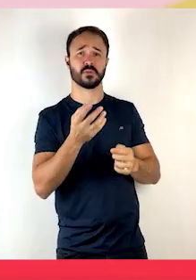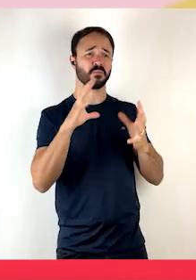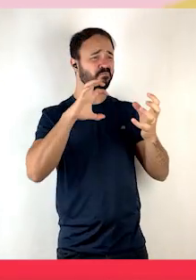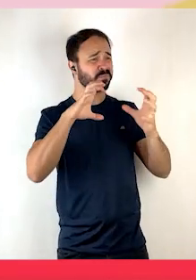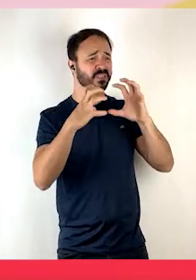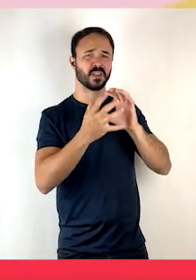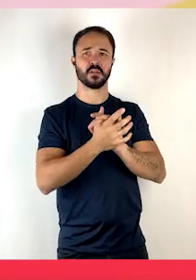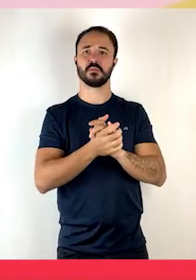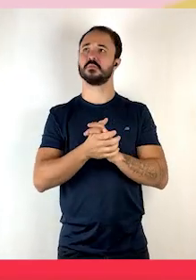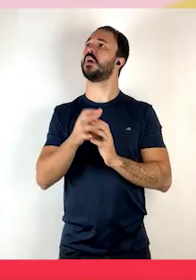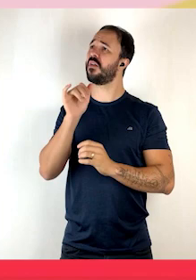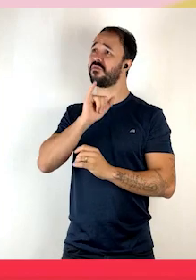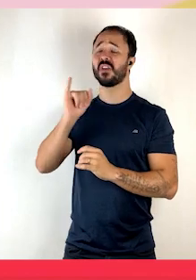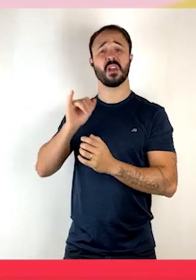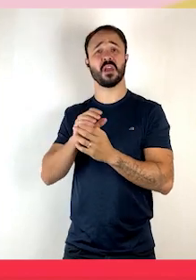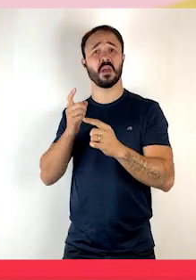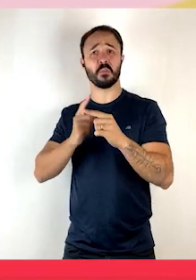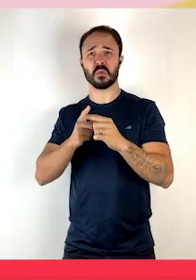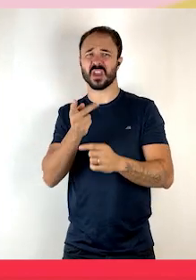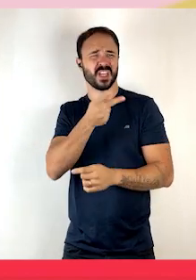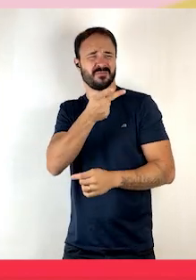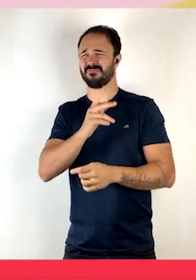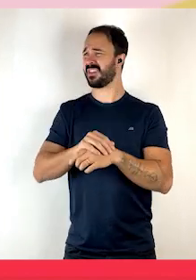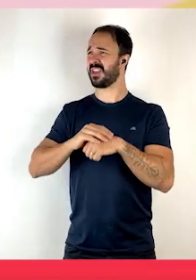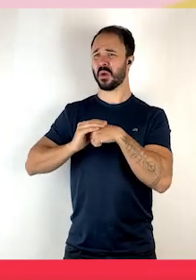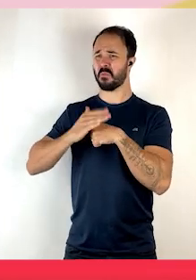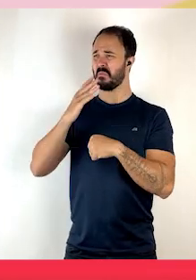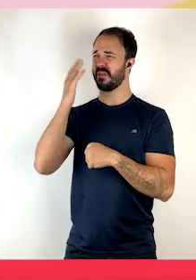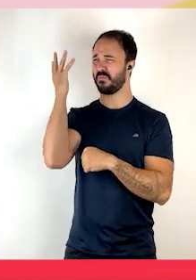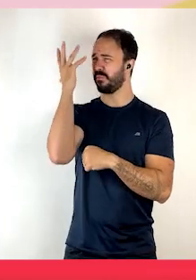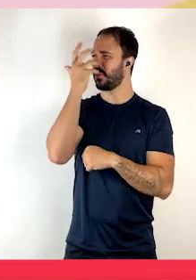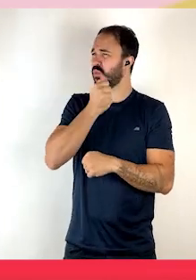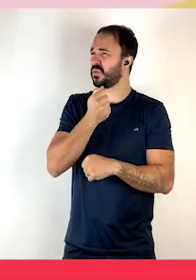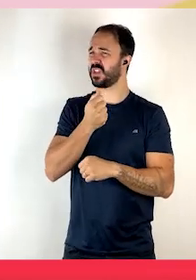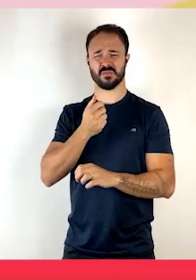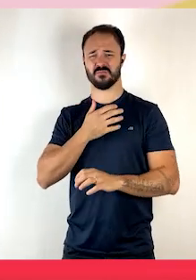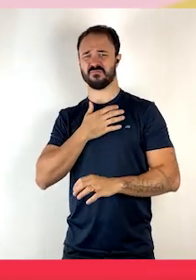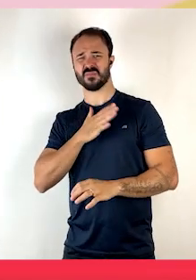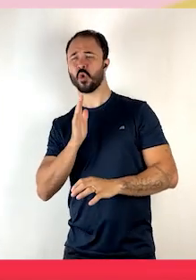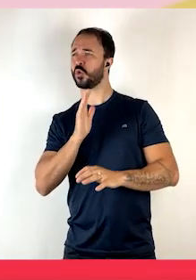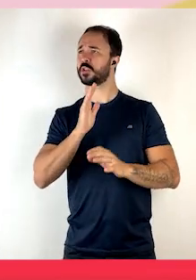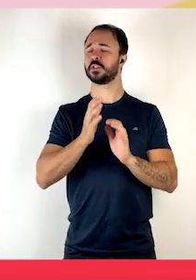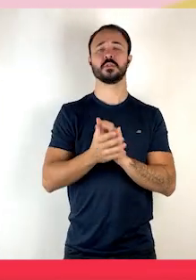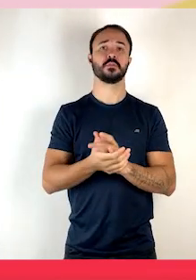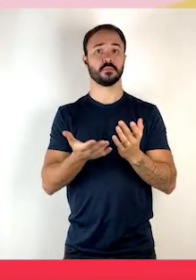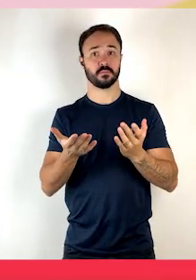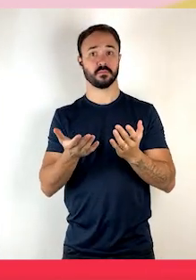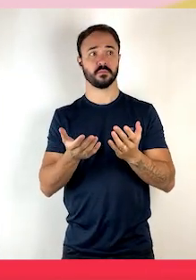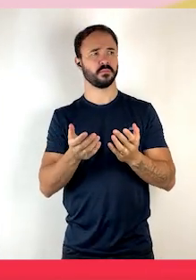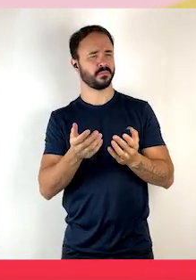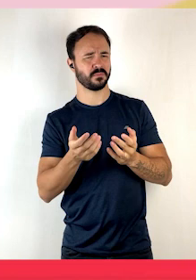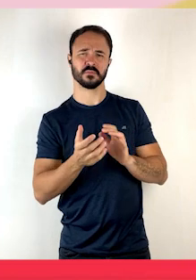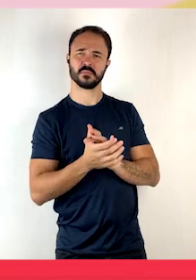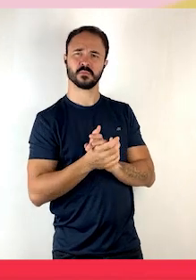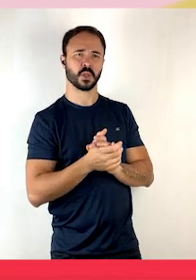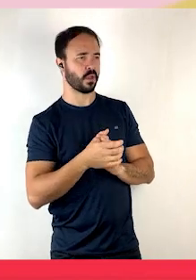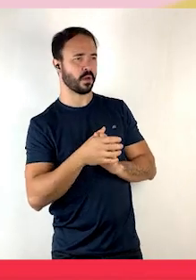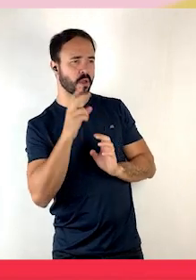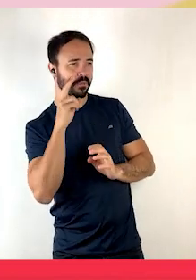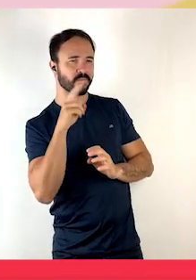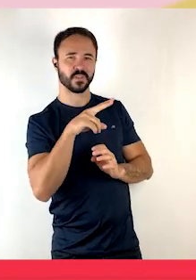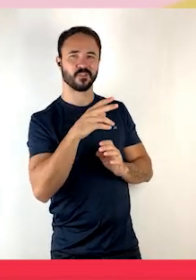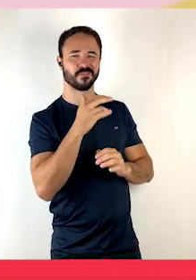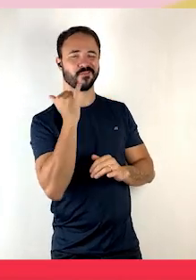jeito?" E eles disseram que é porque um queria ser melhor do que o outro, queria ser mais perfeito do que o outro. E